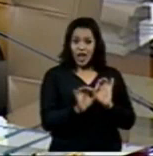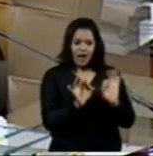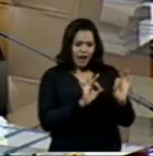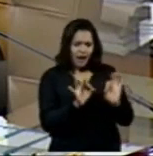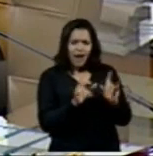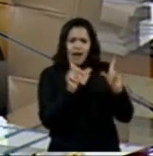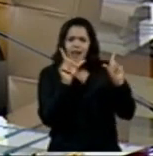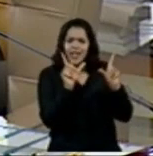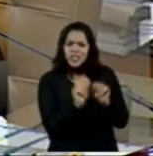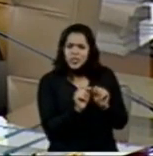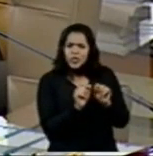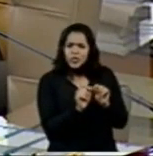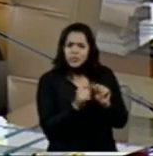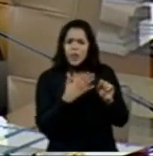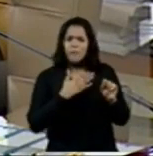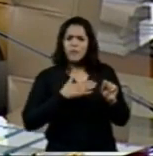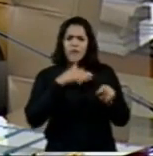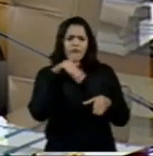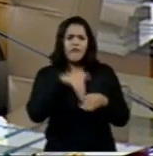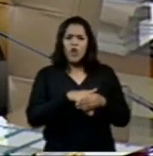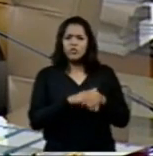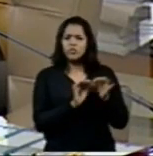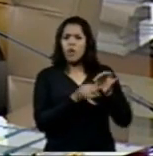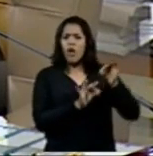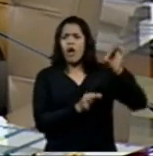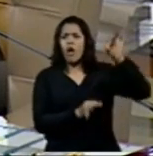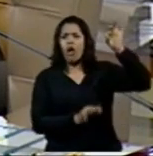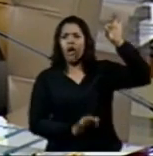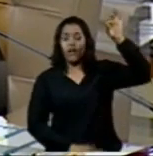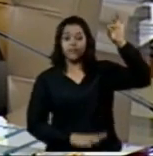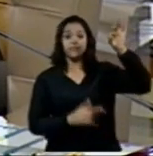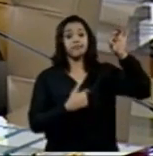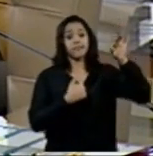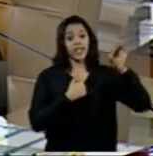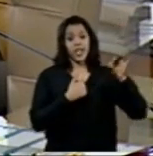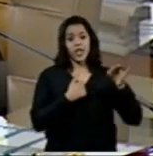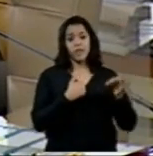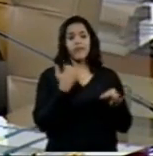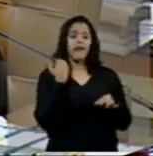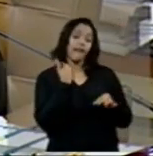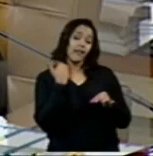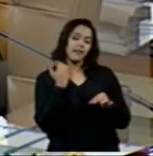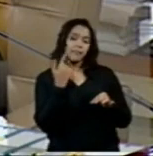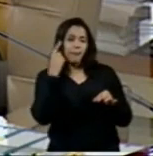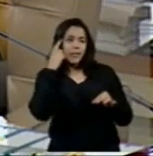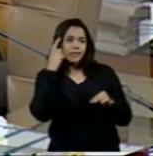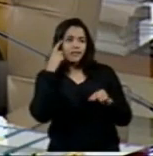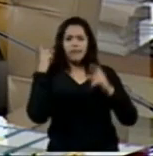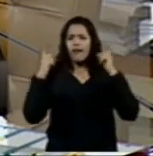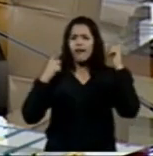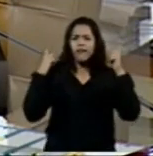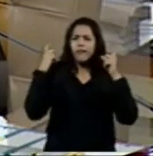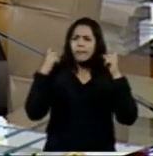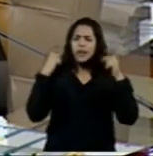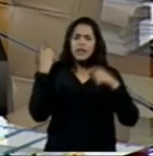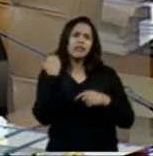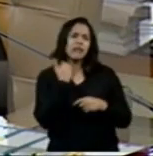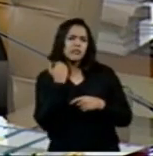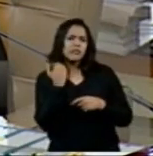um resumo, o meu voto é extremamente longo. Eu havia, justamente para não cansar Vossas Excelências, e seguindo a